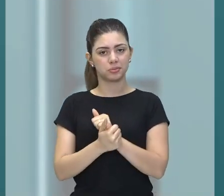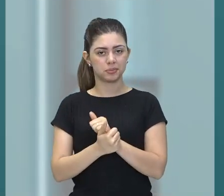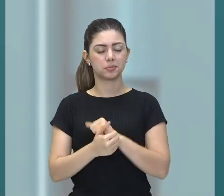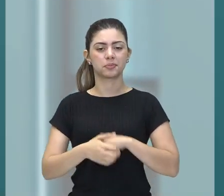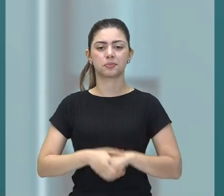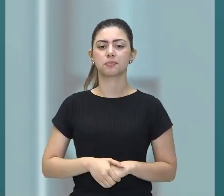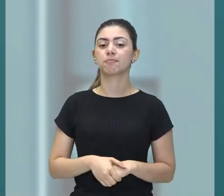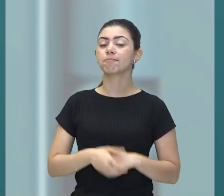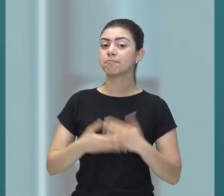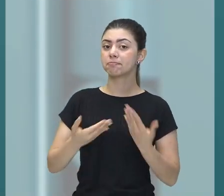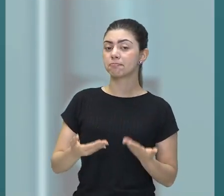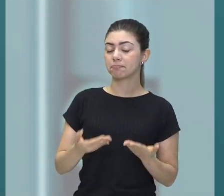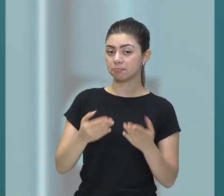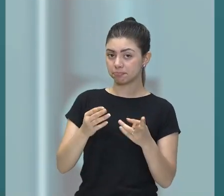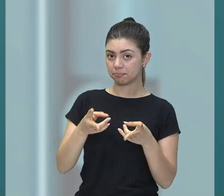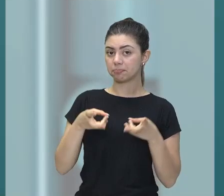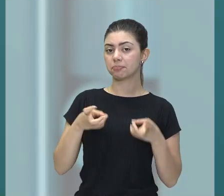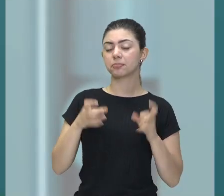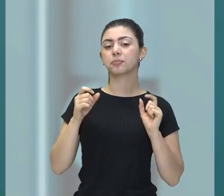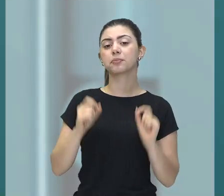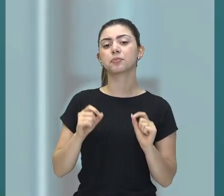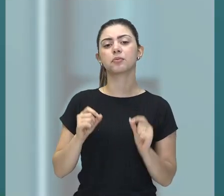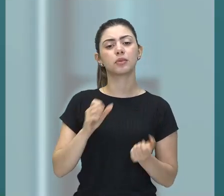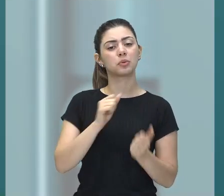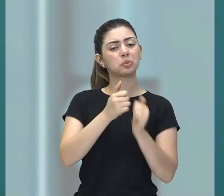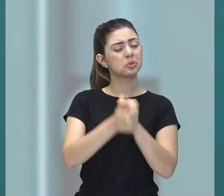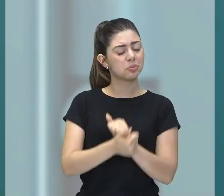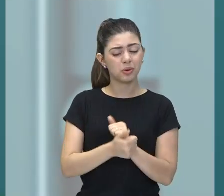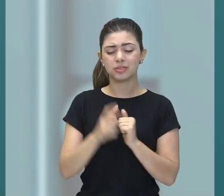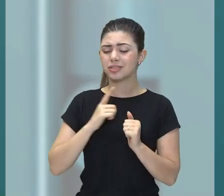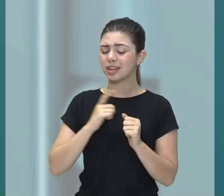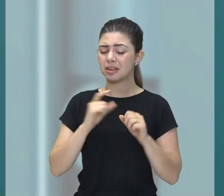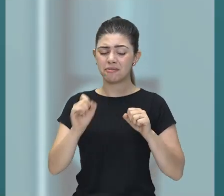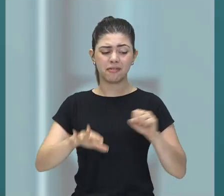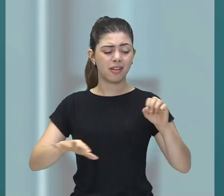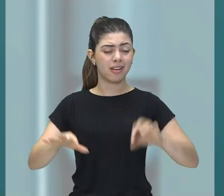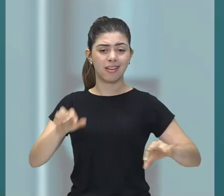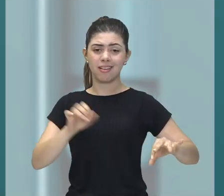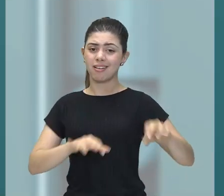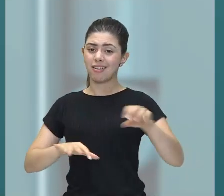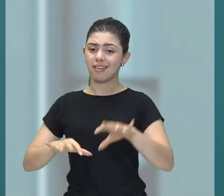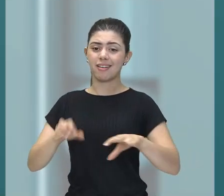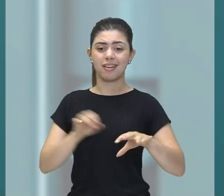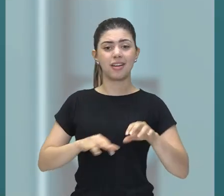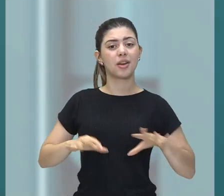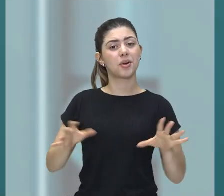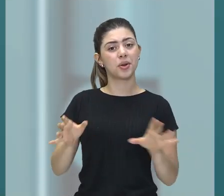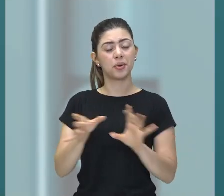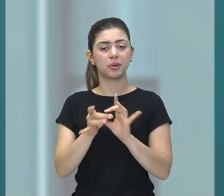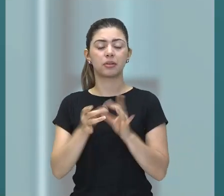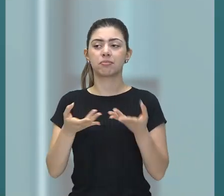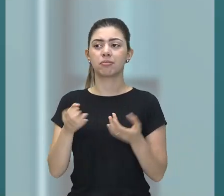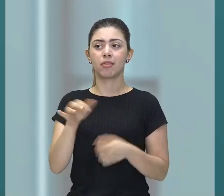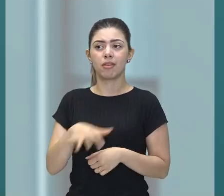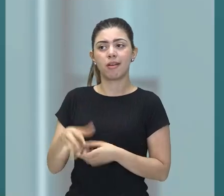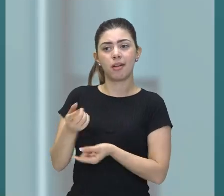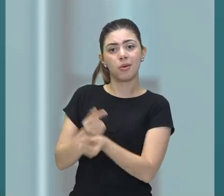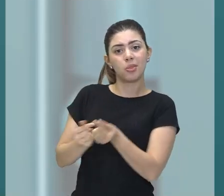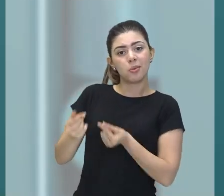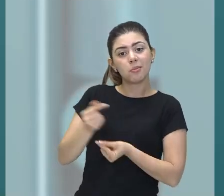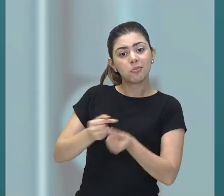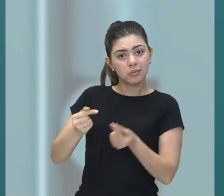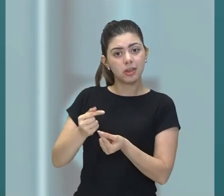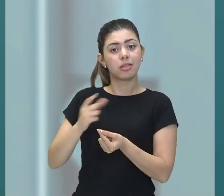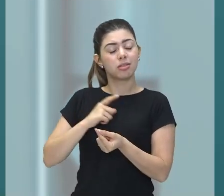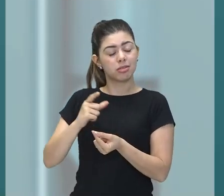E olhe, ele está realmente envolvido em muita coisa. Economia, o esporte tem